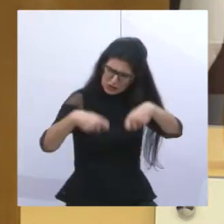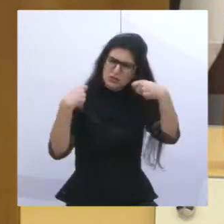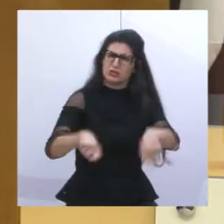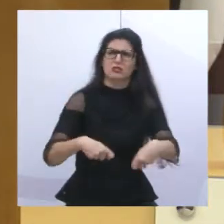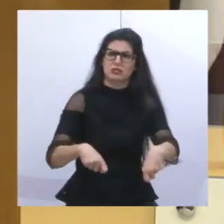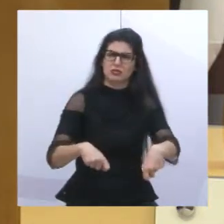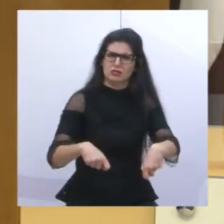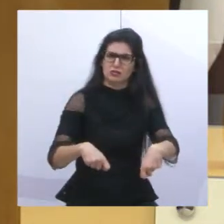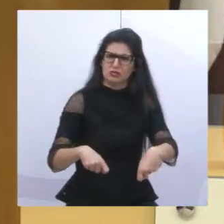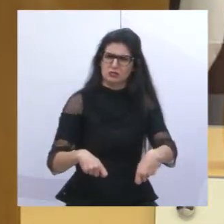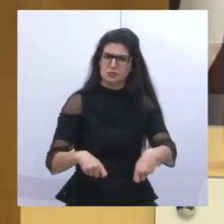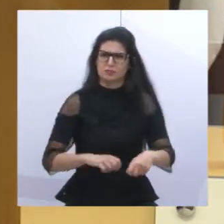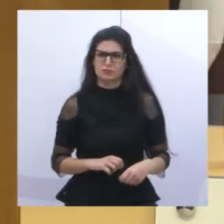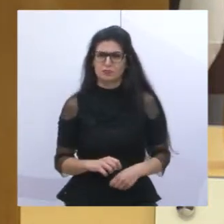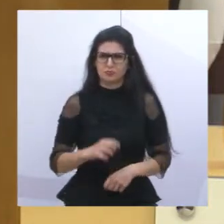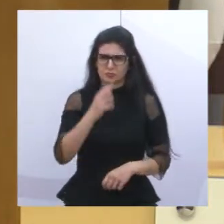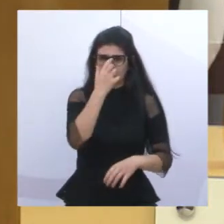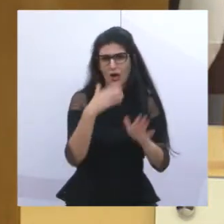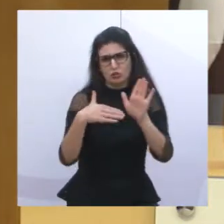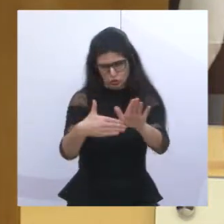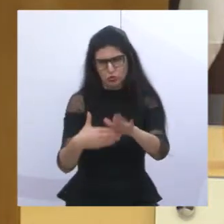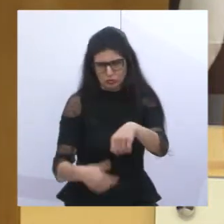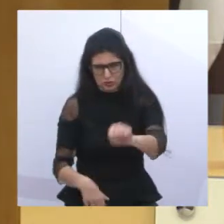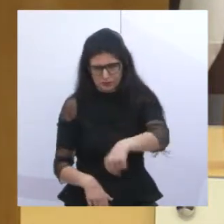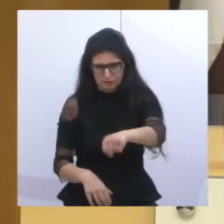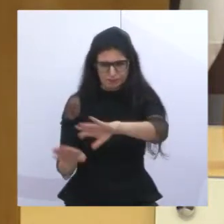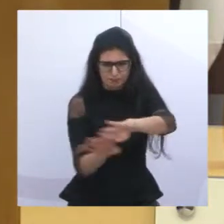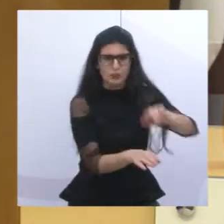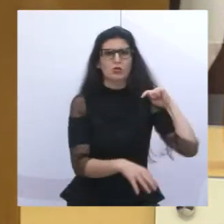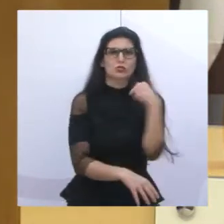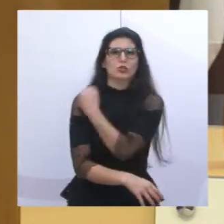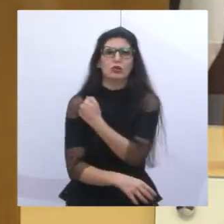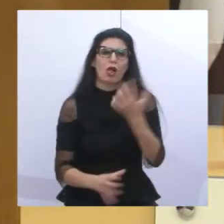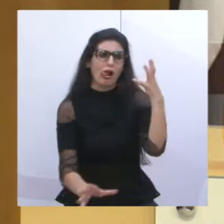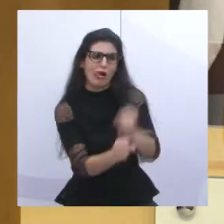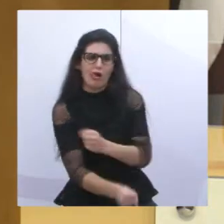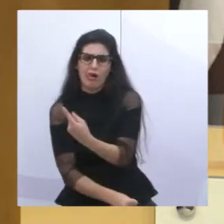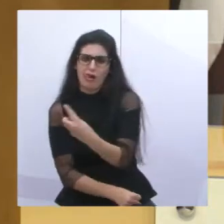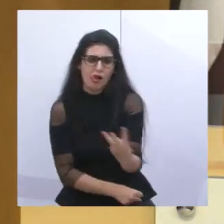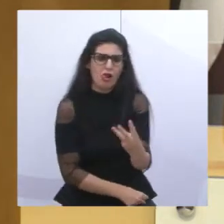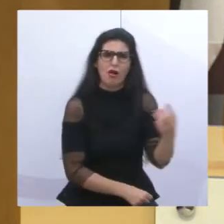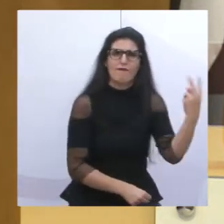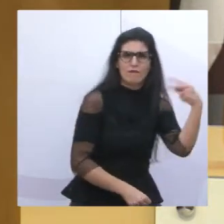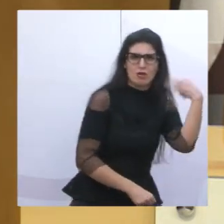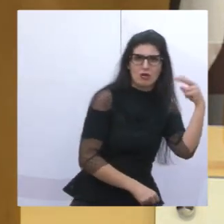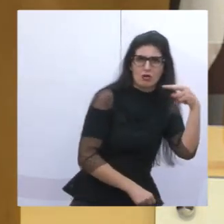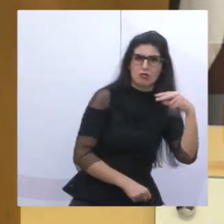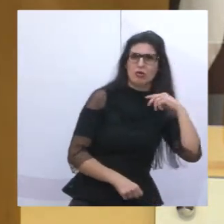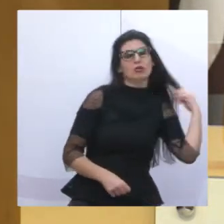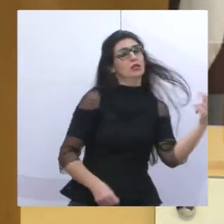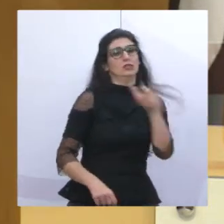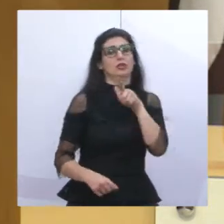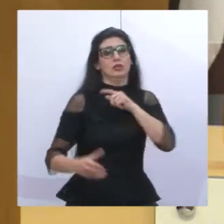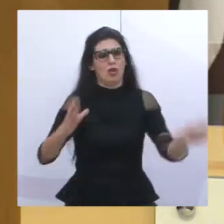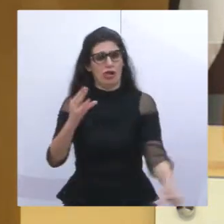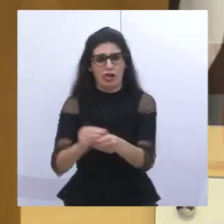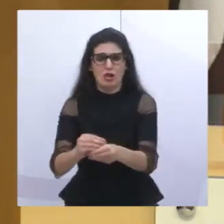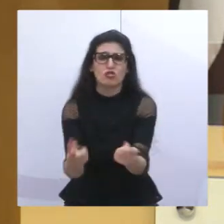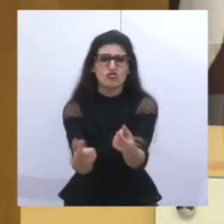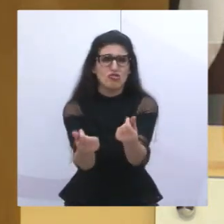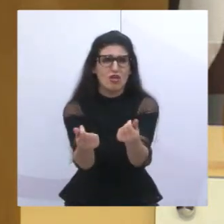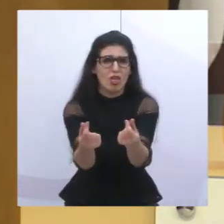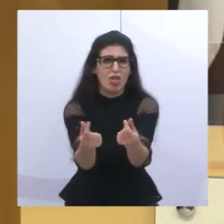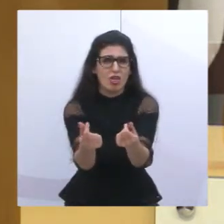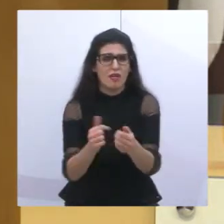Aqui, por exemplo, nós somos 13 vereadores. Nós temos hoje a emenda impositiva,